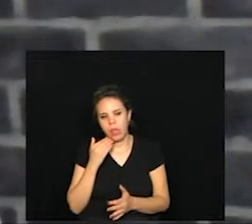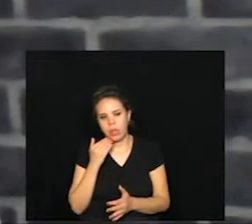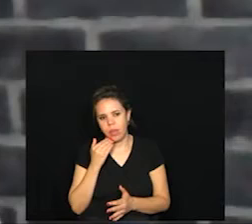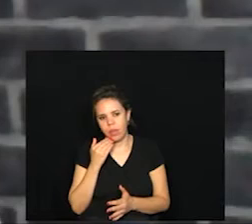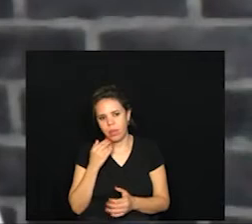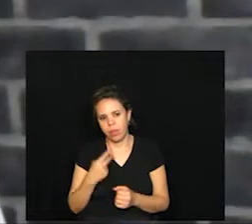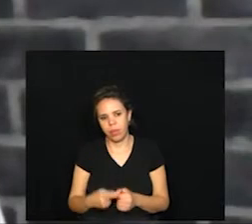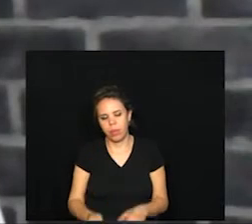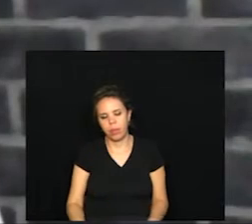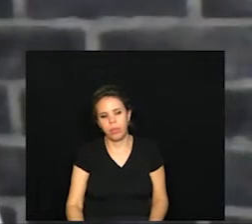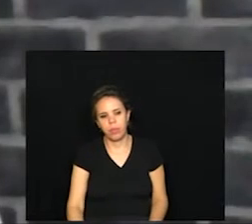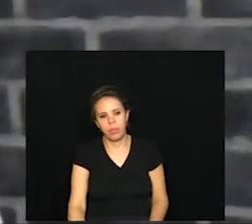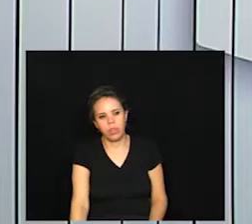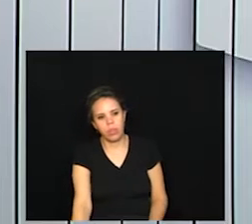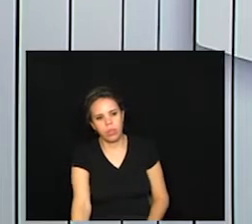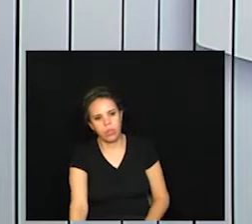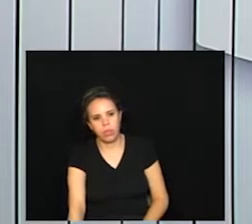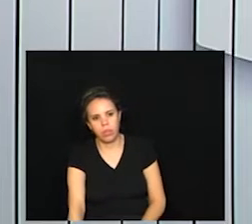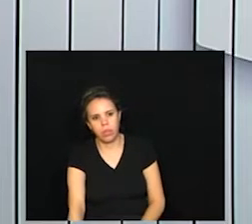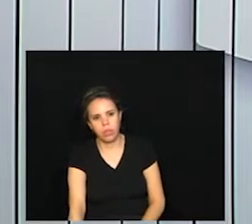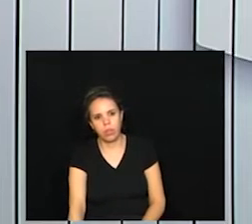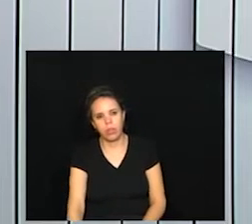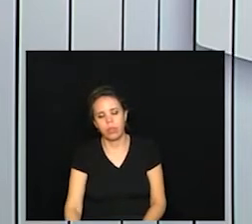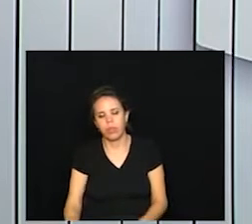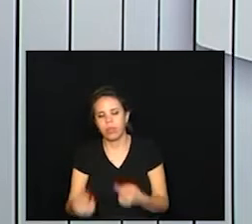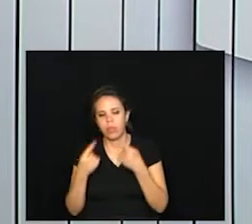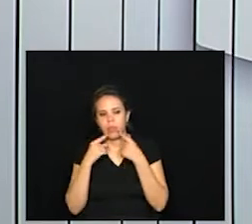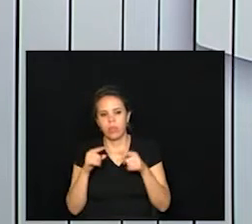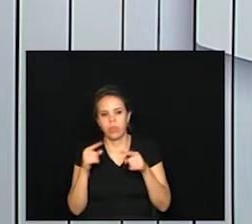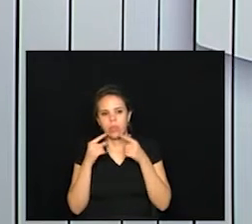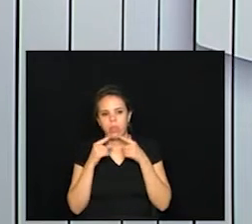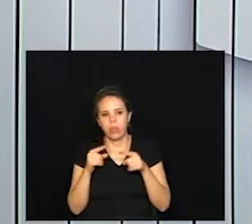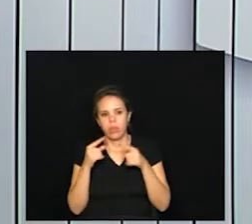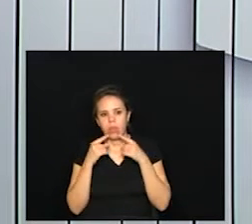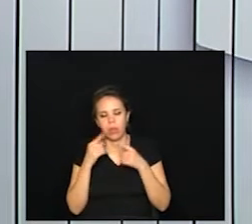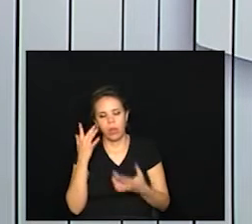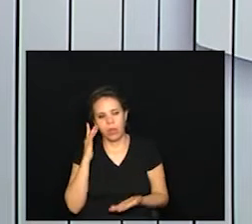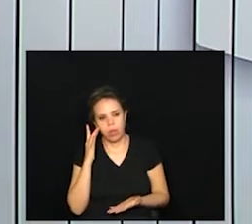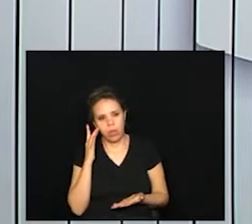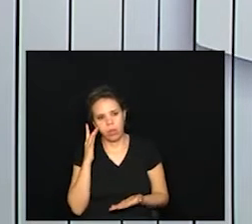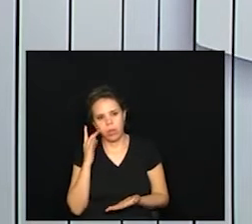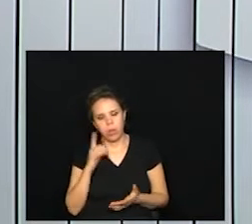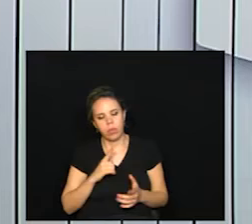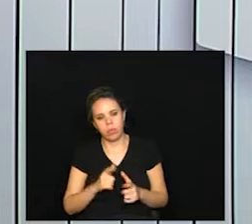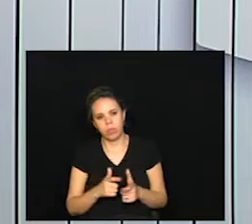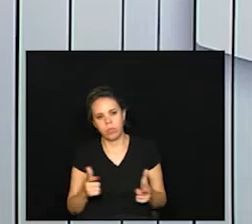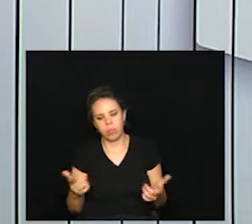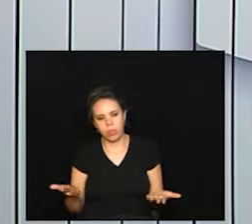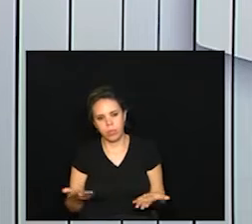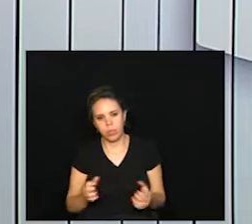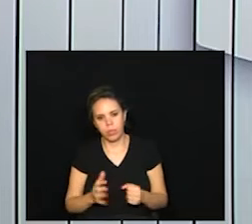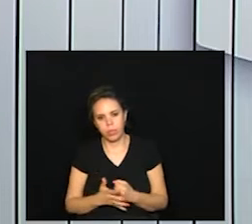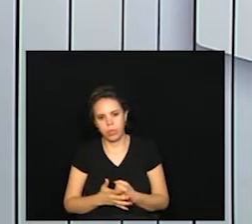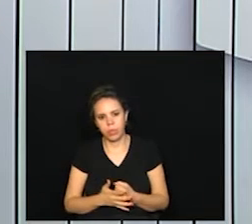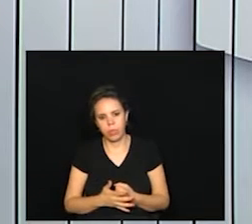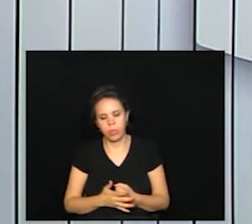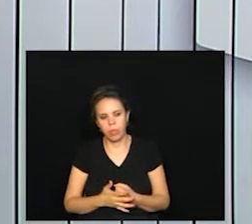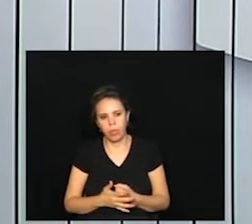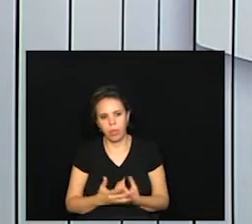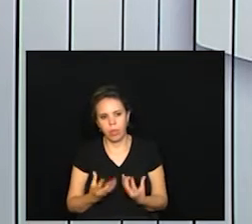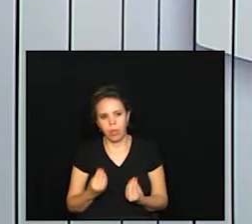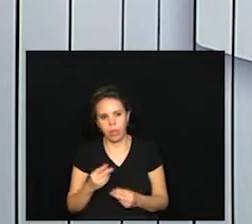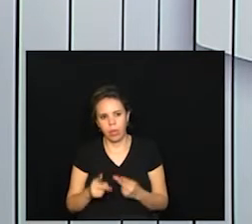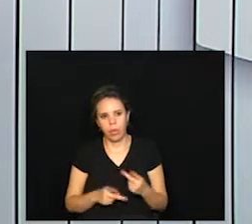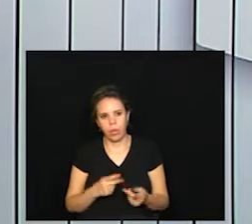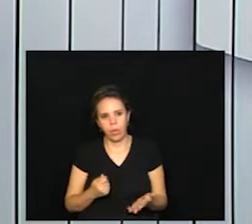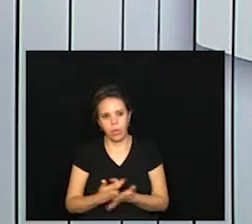produto. E essas reclamações, eu acredito que tenham aumentado agora na pandemia, Éder, com muitas